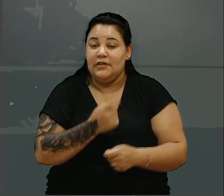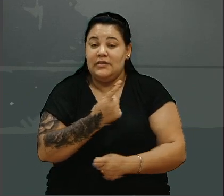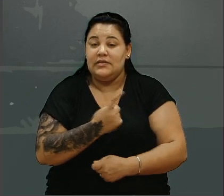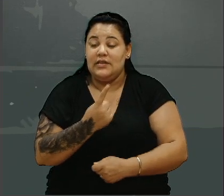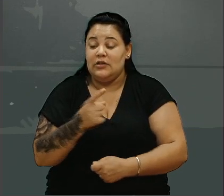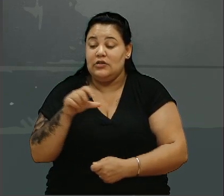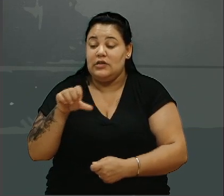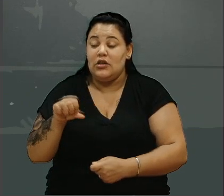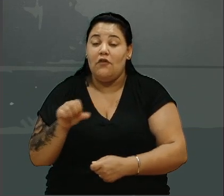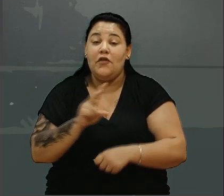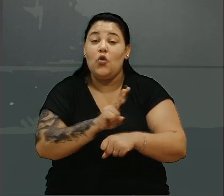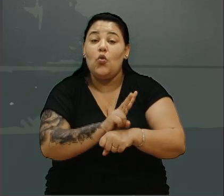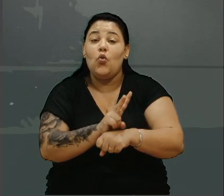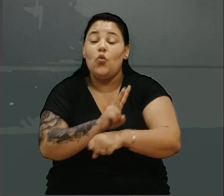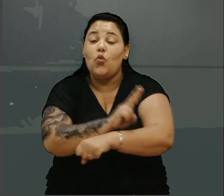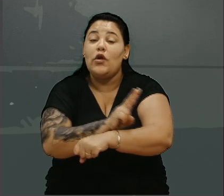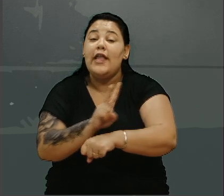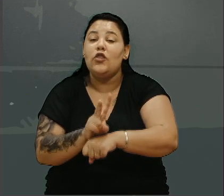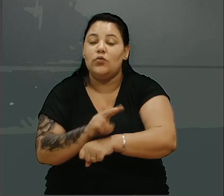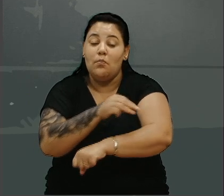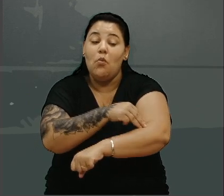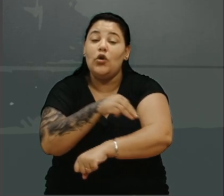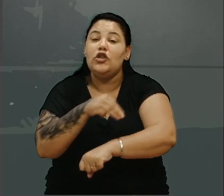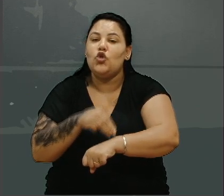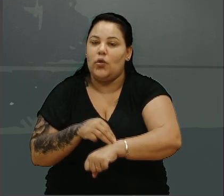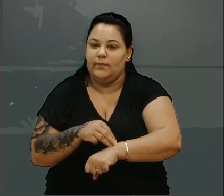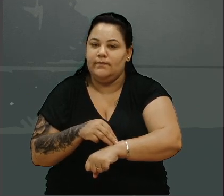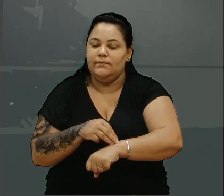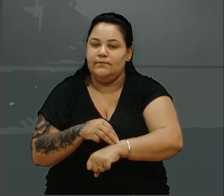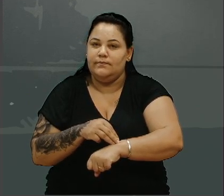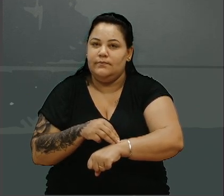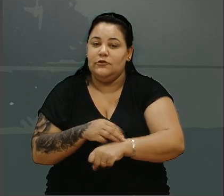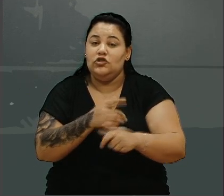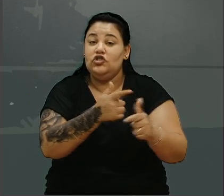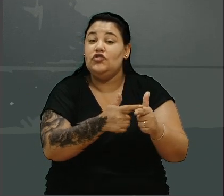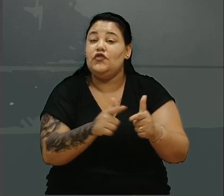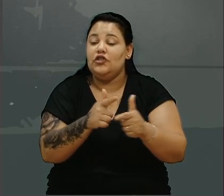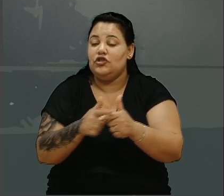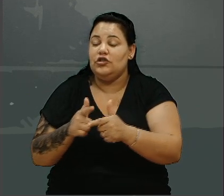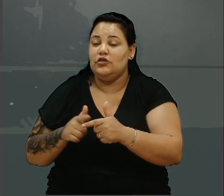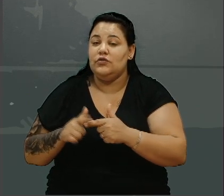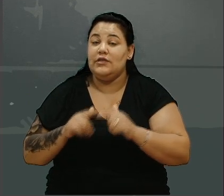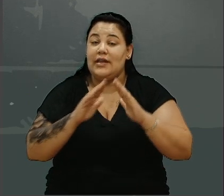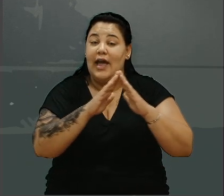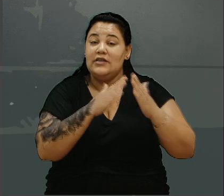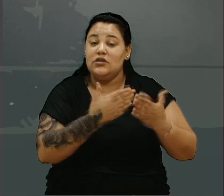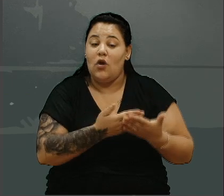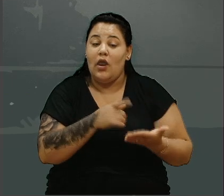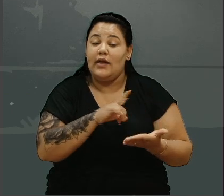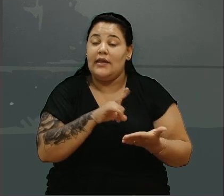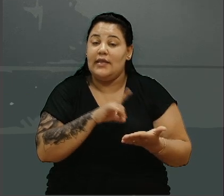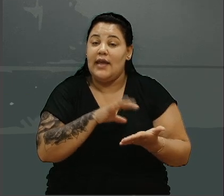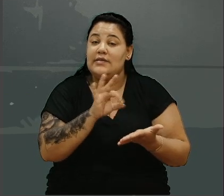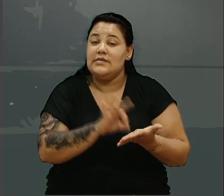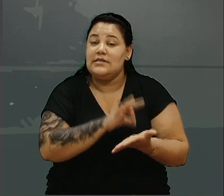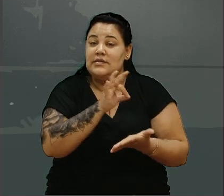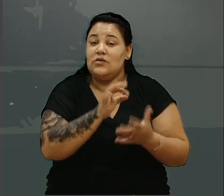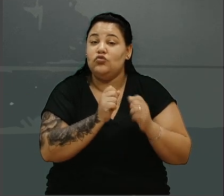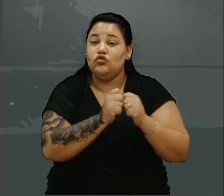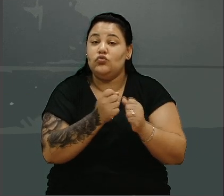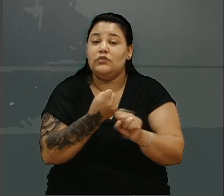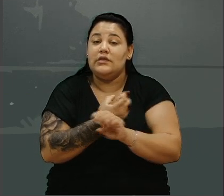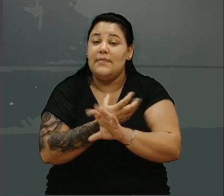119 cuidadores. Isso distribuído nas escolas conveniadas.